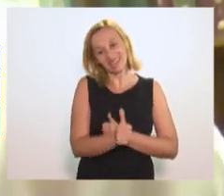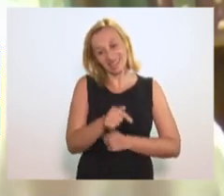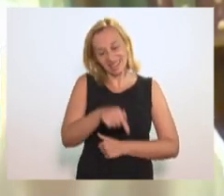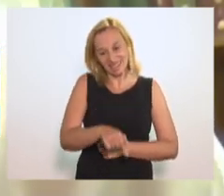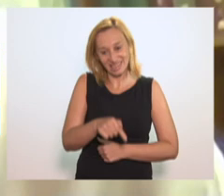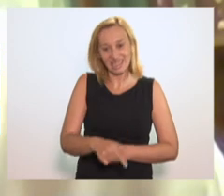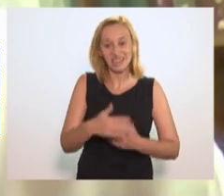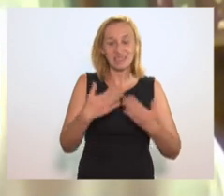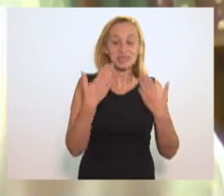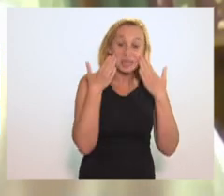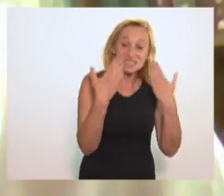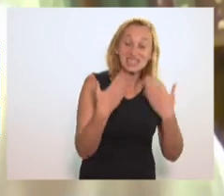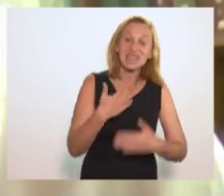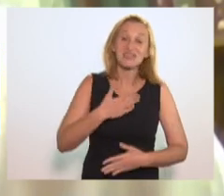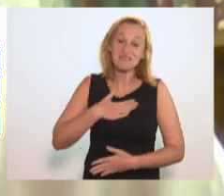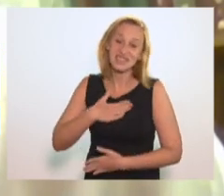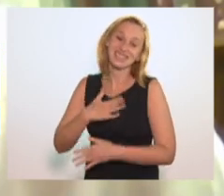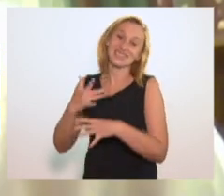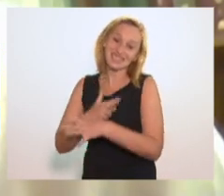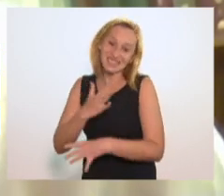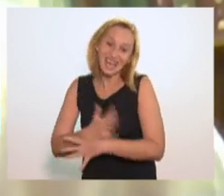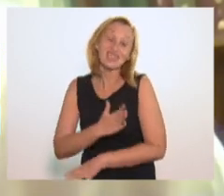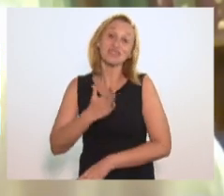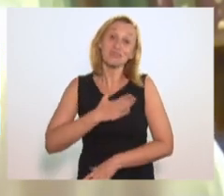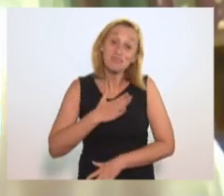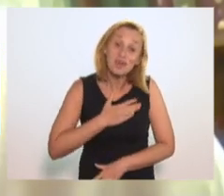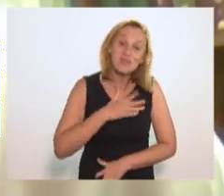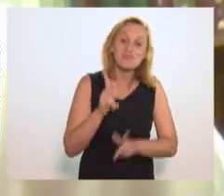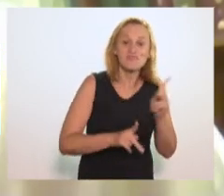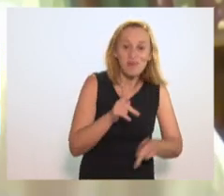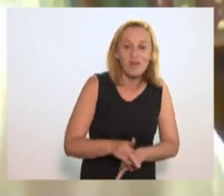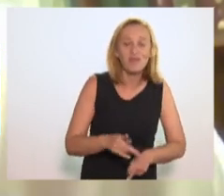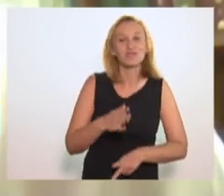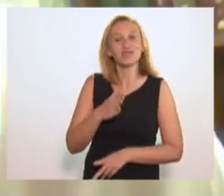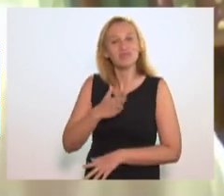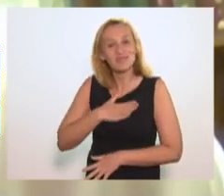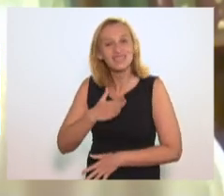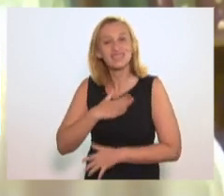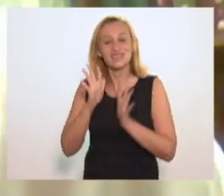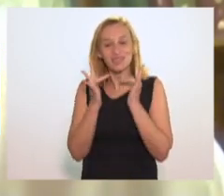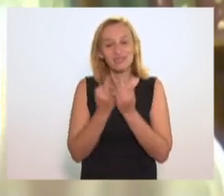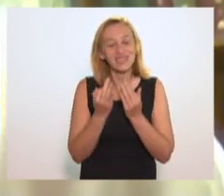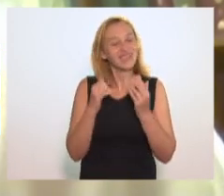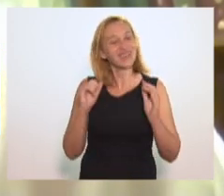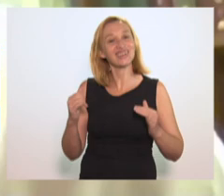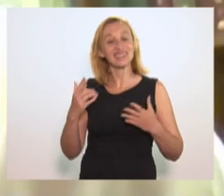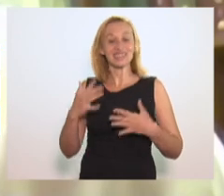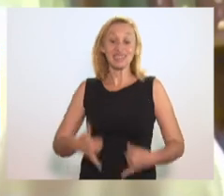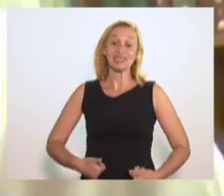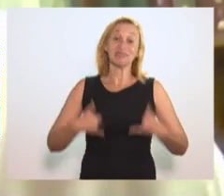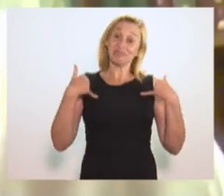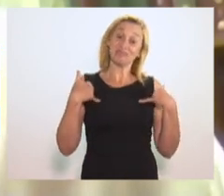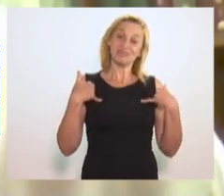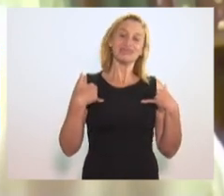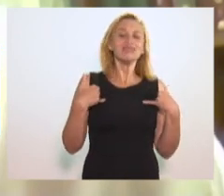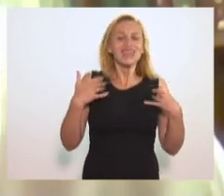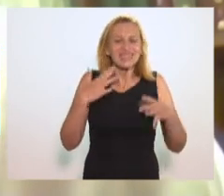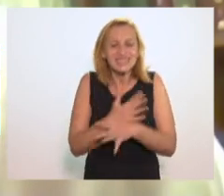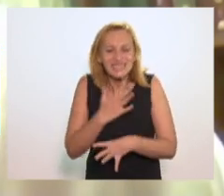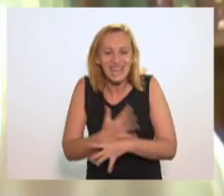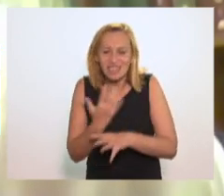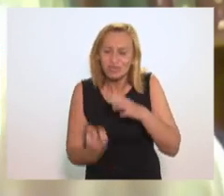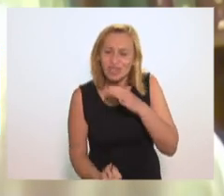representando a minha cidade o meu povo a minha gente para mim é uma honra muito grande é uma cidade que foi